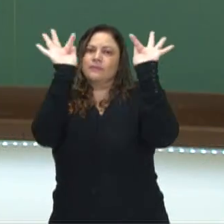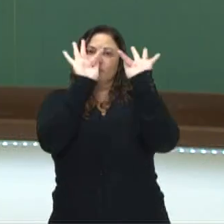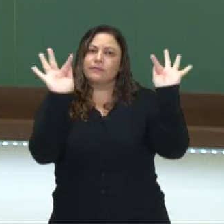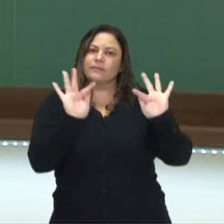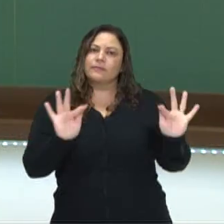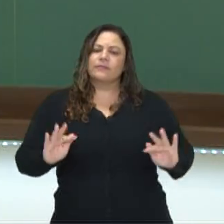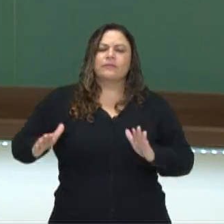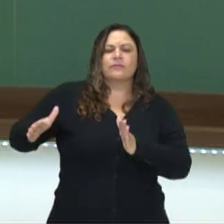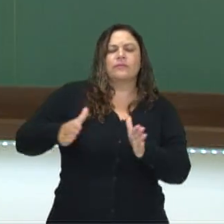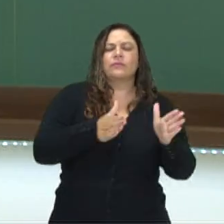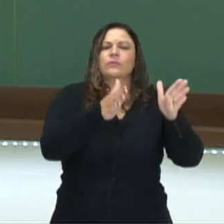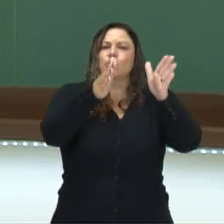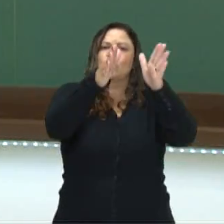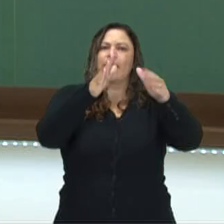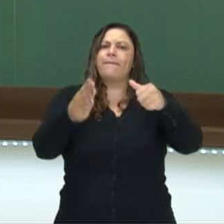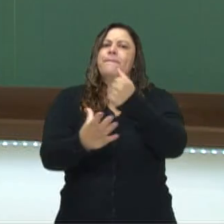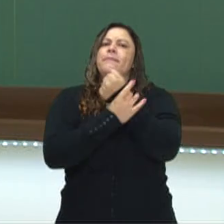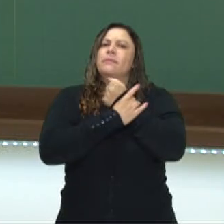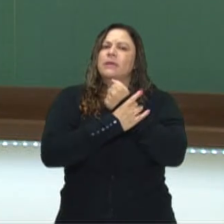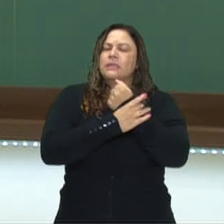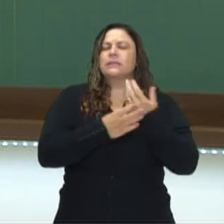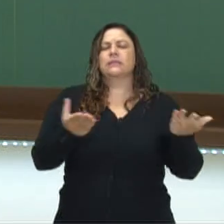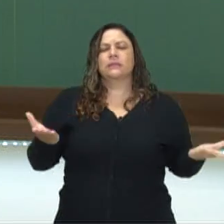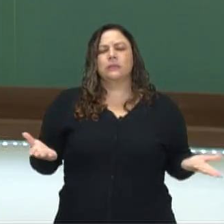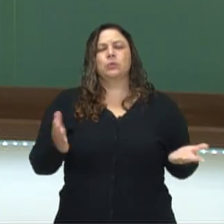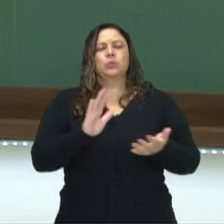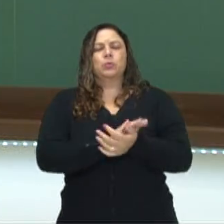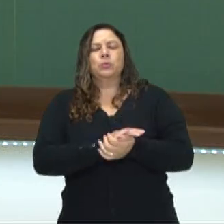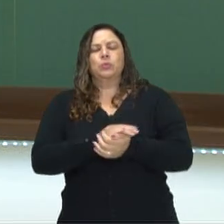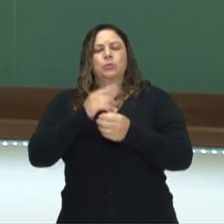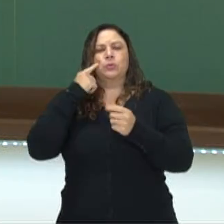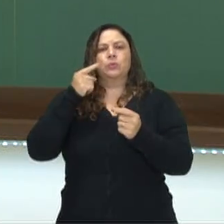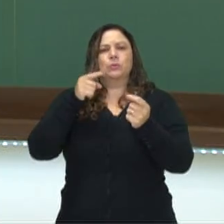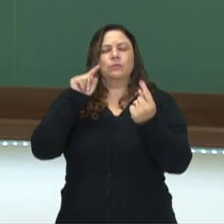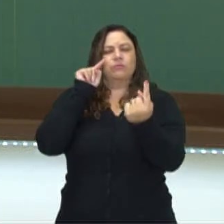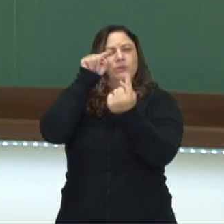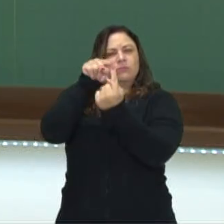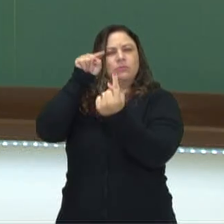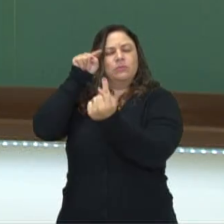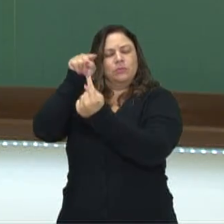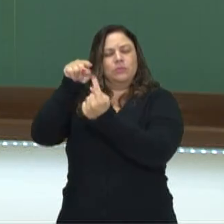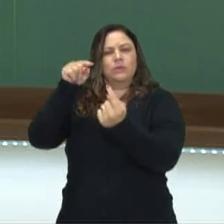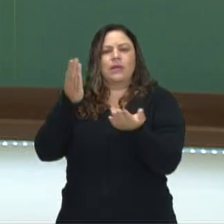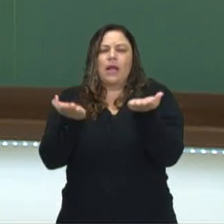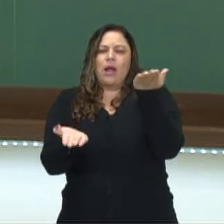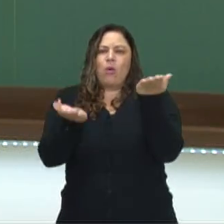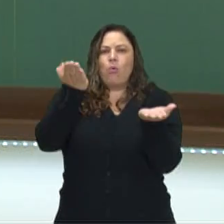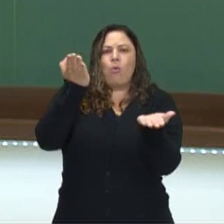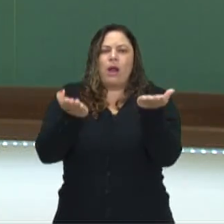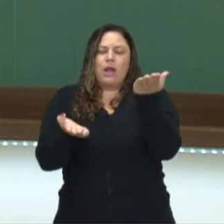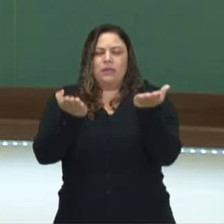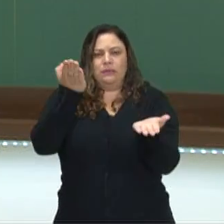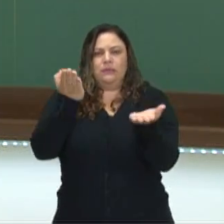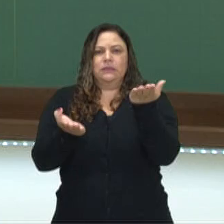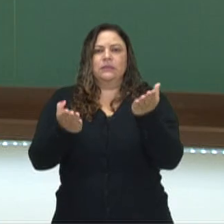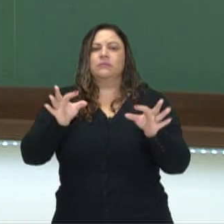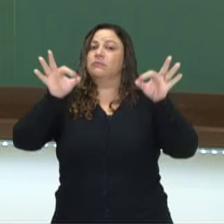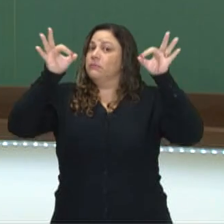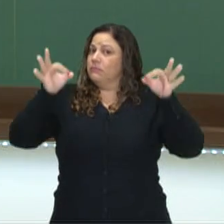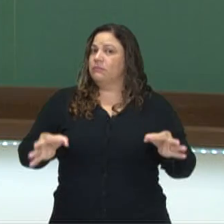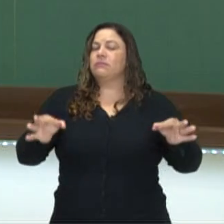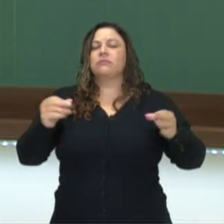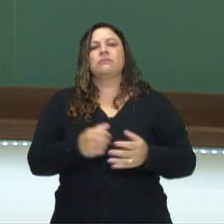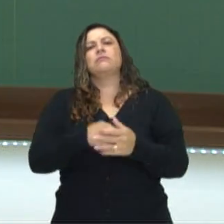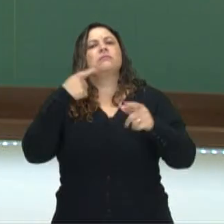aí um caminho mais seguro, que é o caminho da mediania, do equilíbrio, da justa medida. E por que